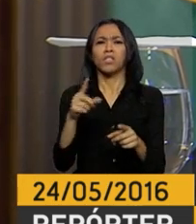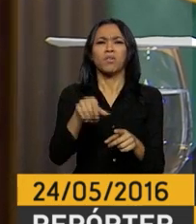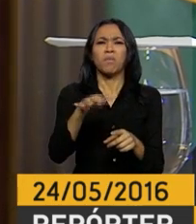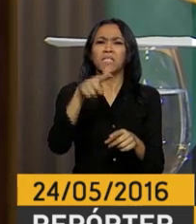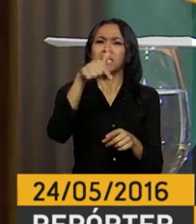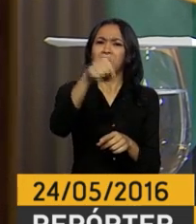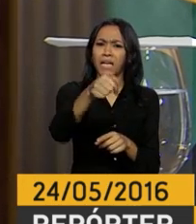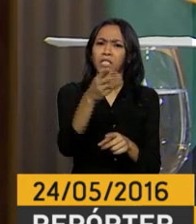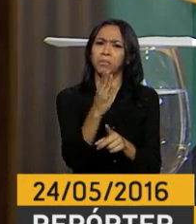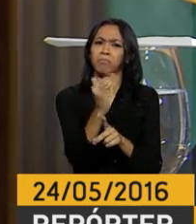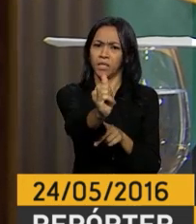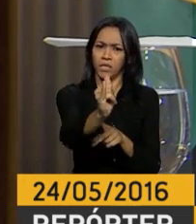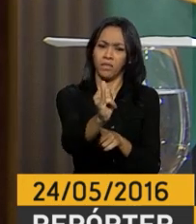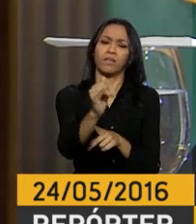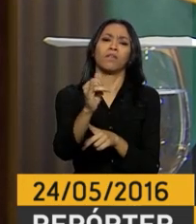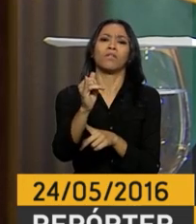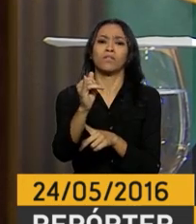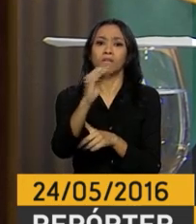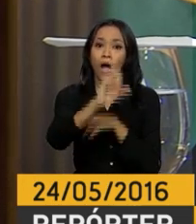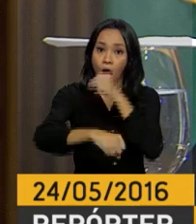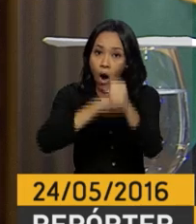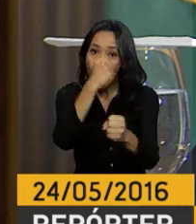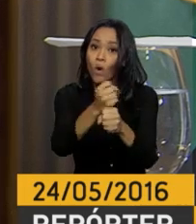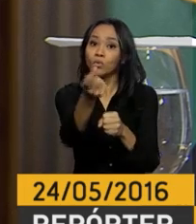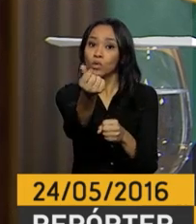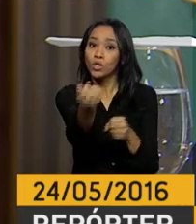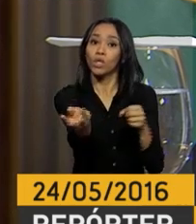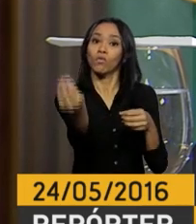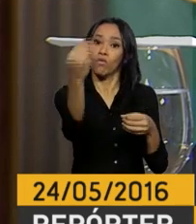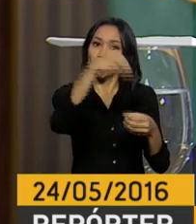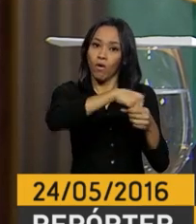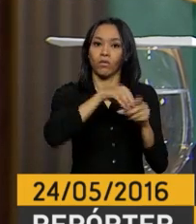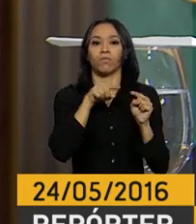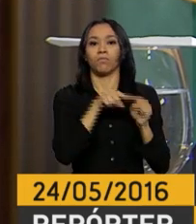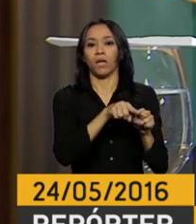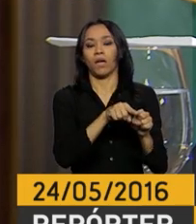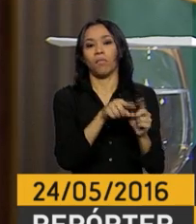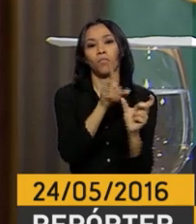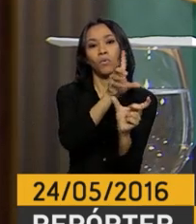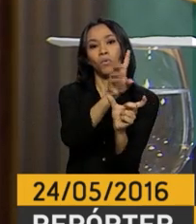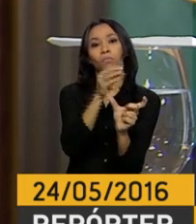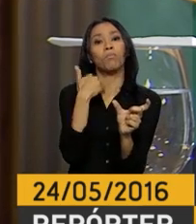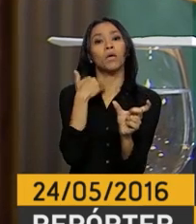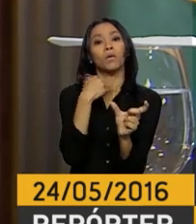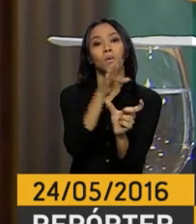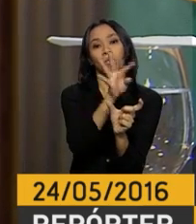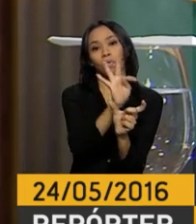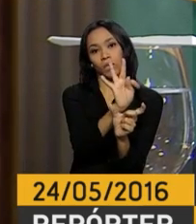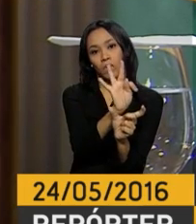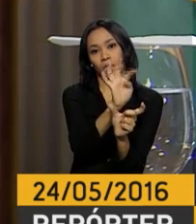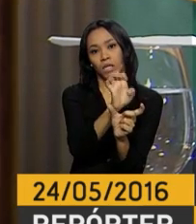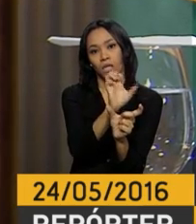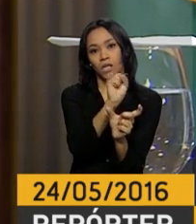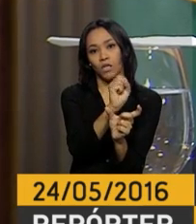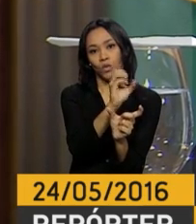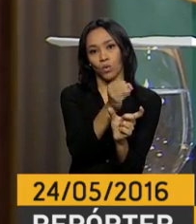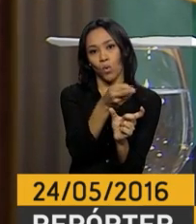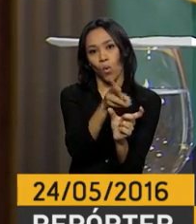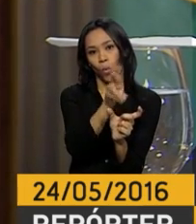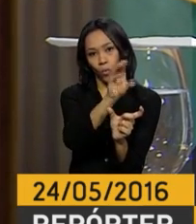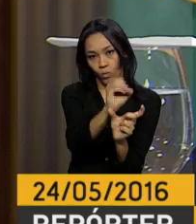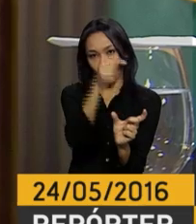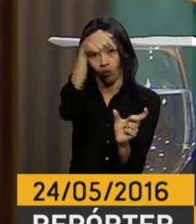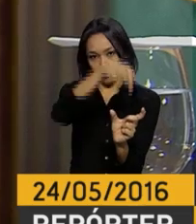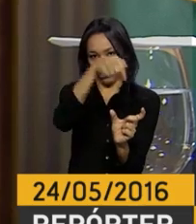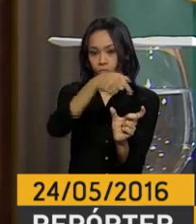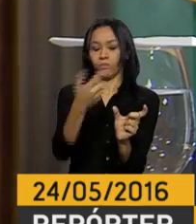bilhões ao ano para o Tesouro Nacional. Quer dizer, uma medida fundamental, importante para o país. Eu acho que o país espera medidas